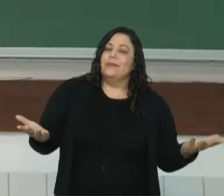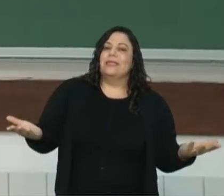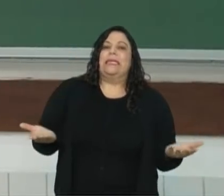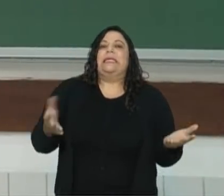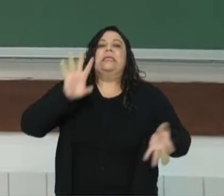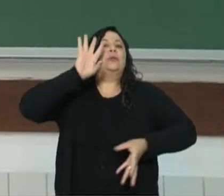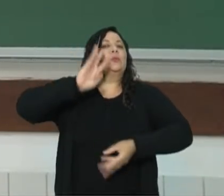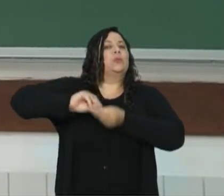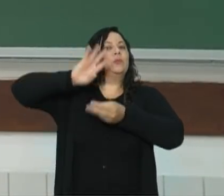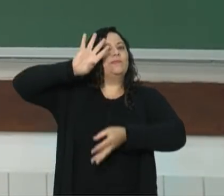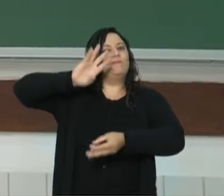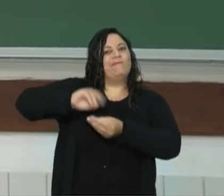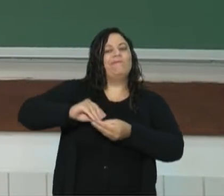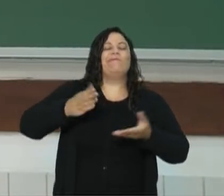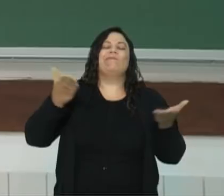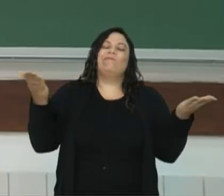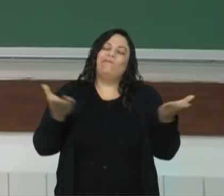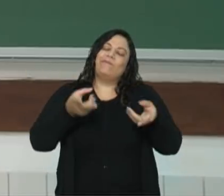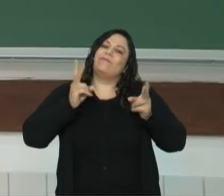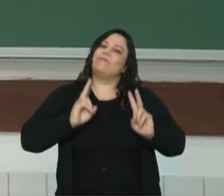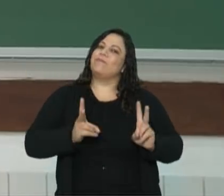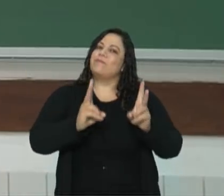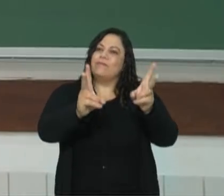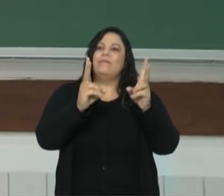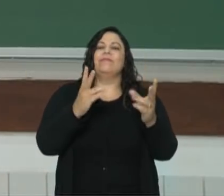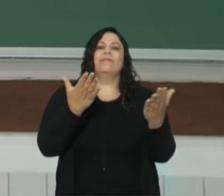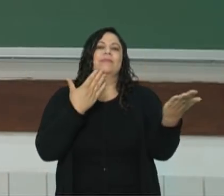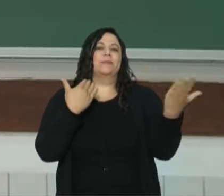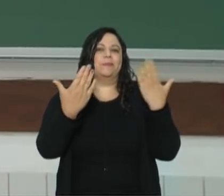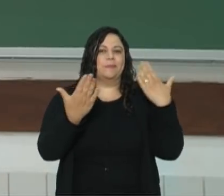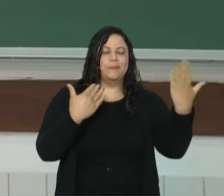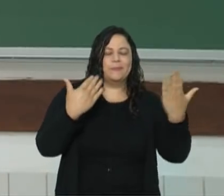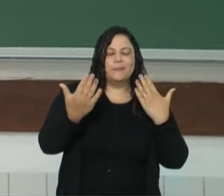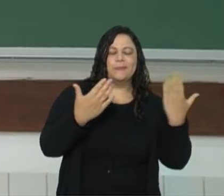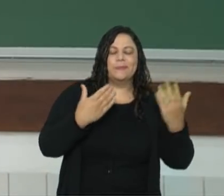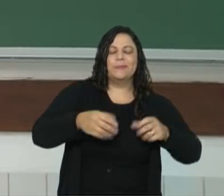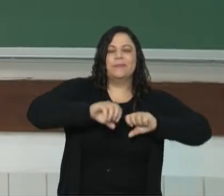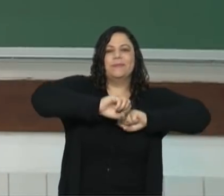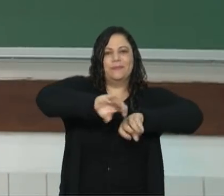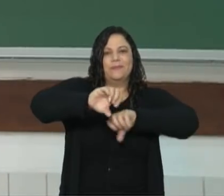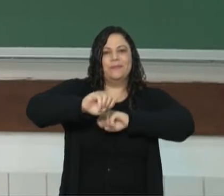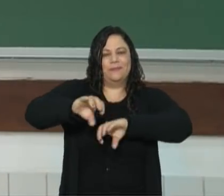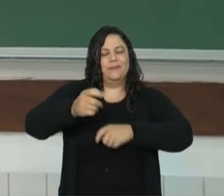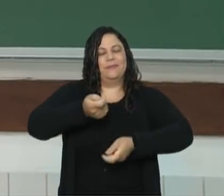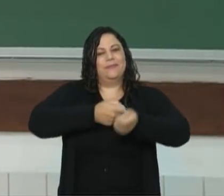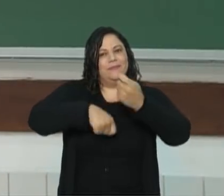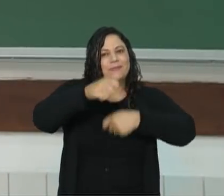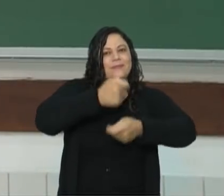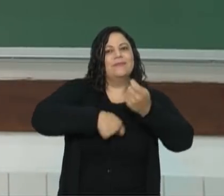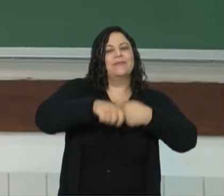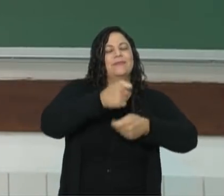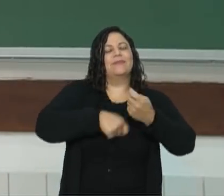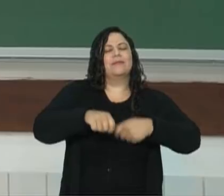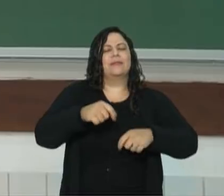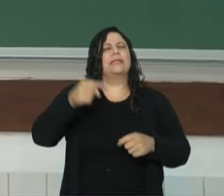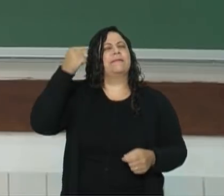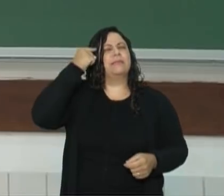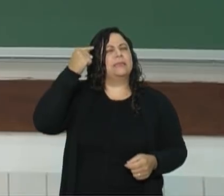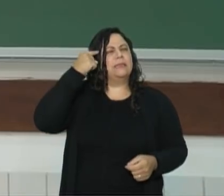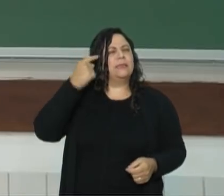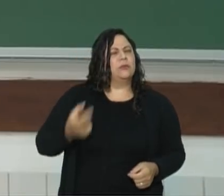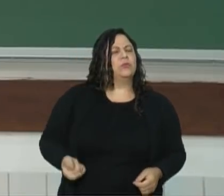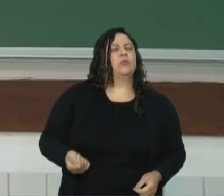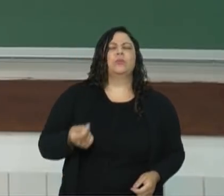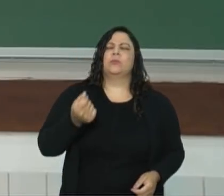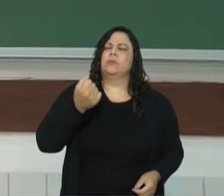trabalhou? Mantemos a nossa discussão sobre educação financeira. Estamos pensando sobre o dinheiro, na